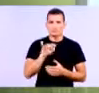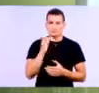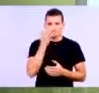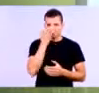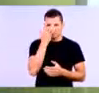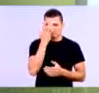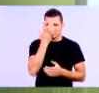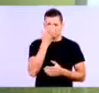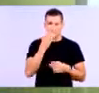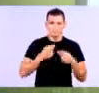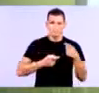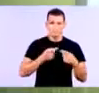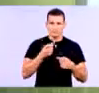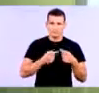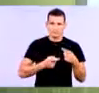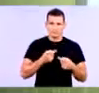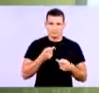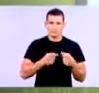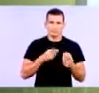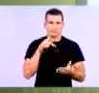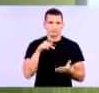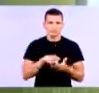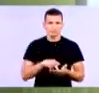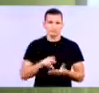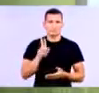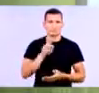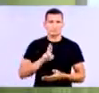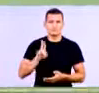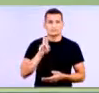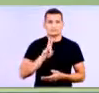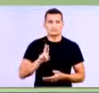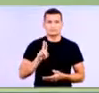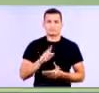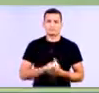facilitar que a política seja realmente utilizada.